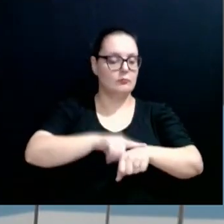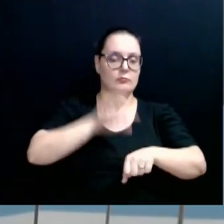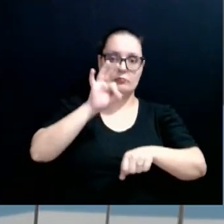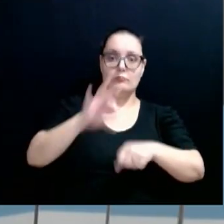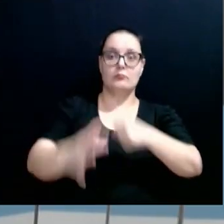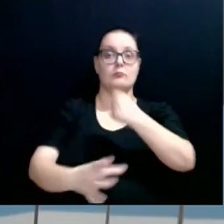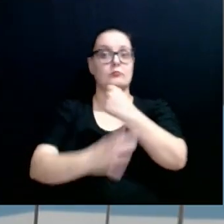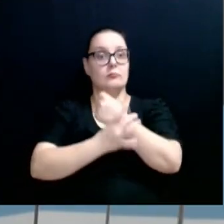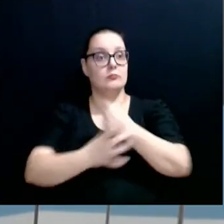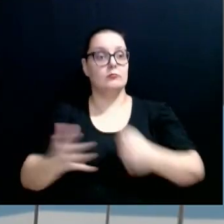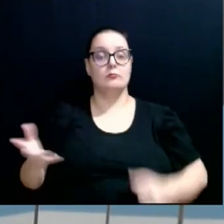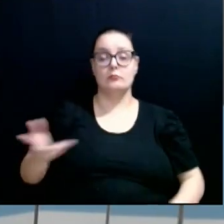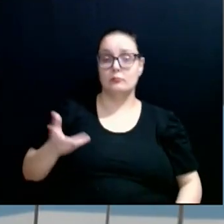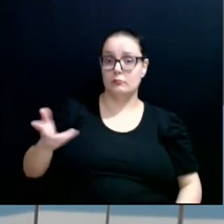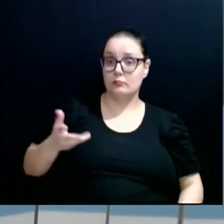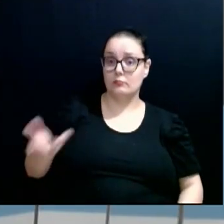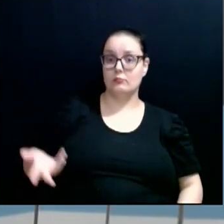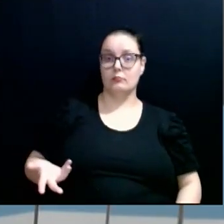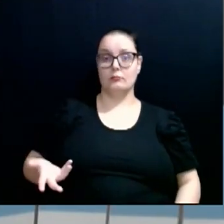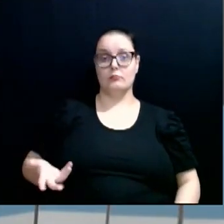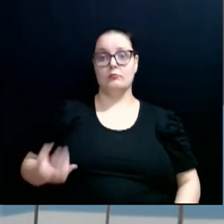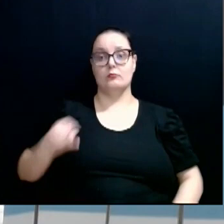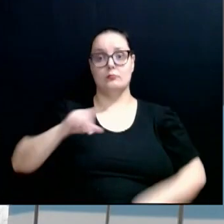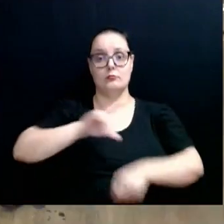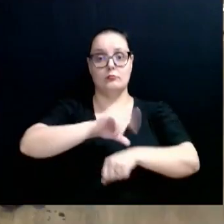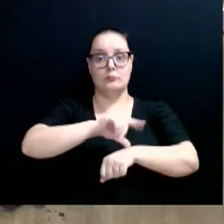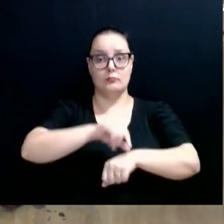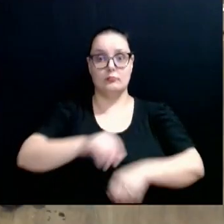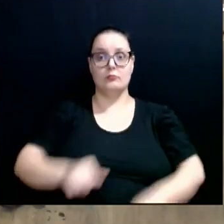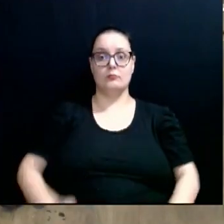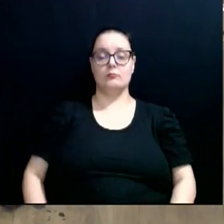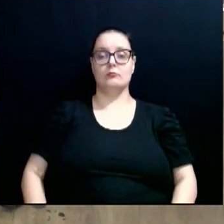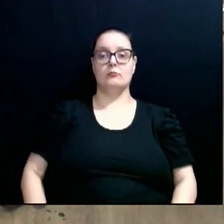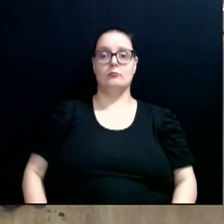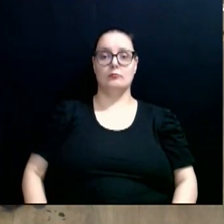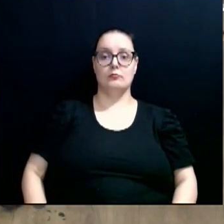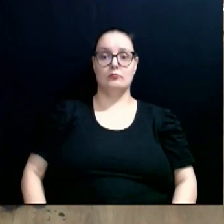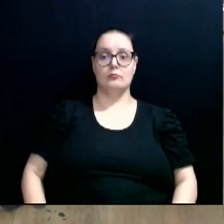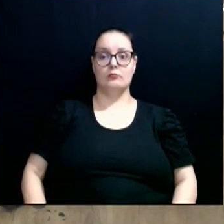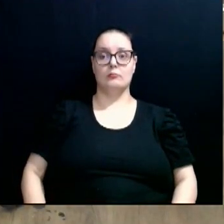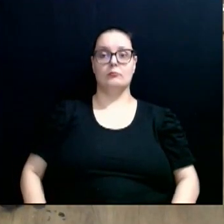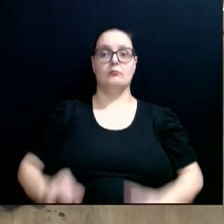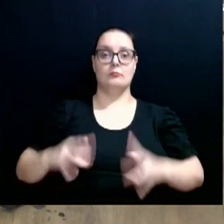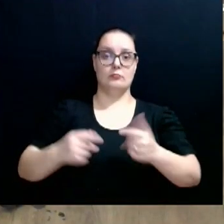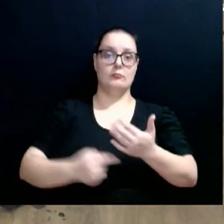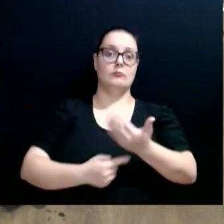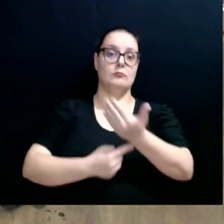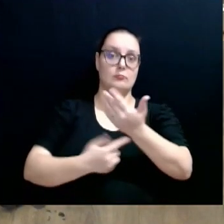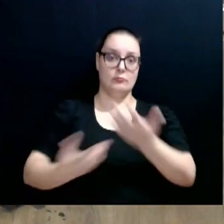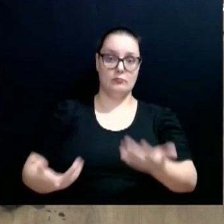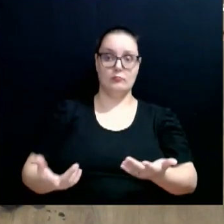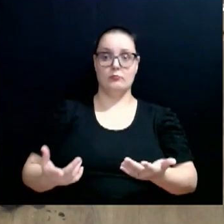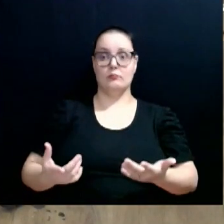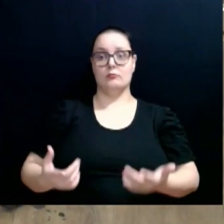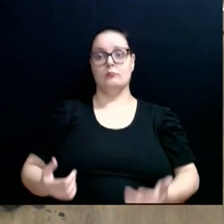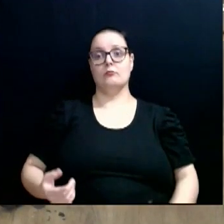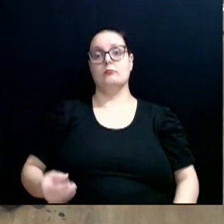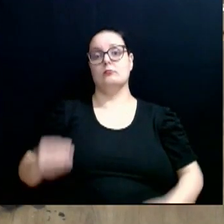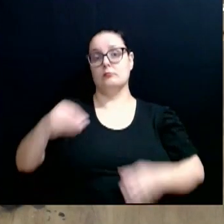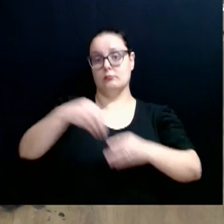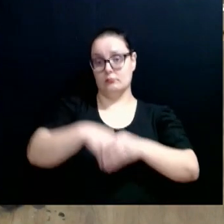agilidade. Se atrasar, olha, com toda essa tecnologia, né, que a gente está prevendo nesse novo edital,